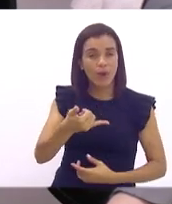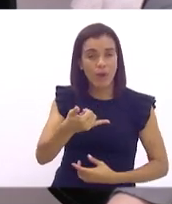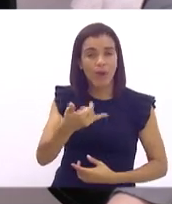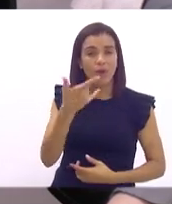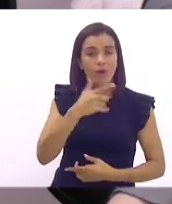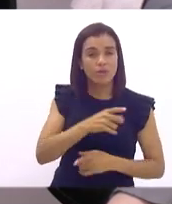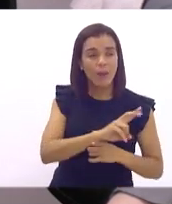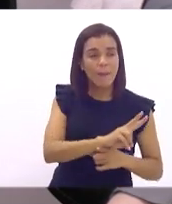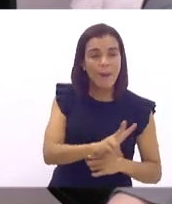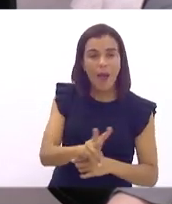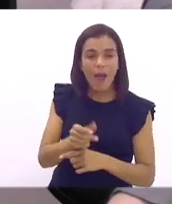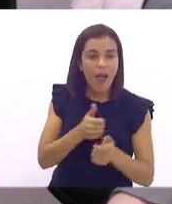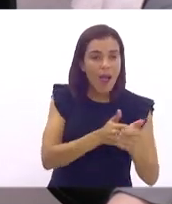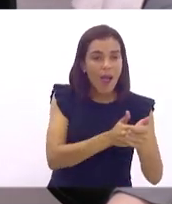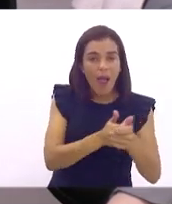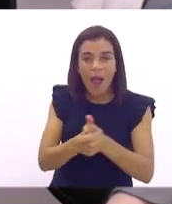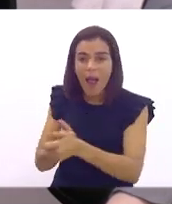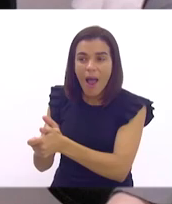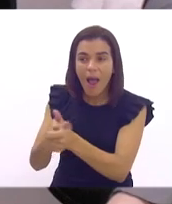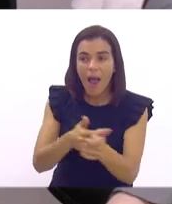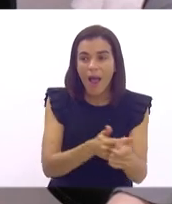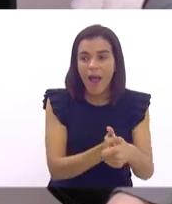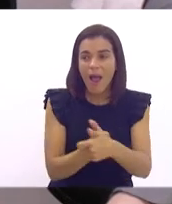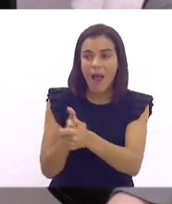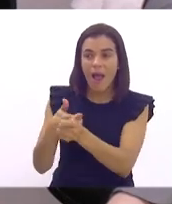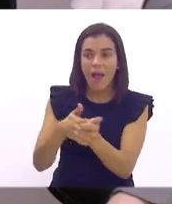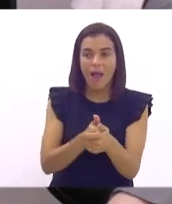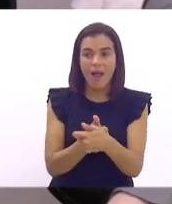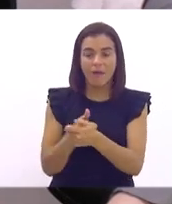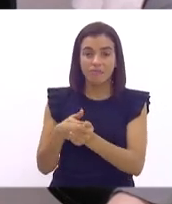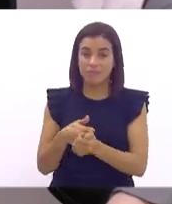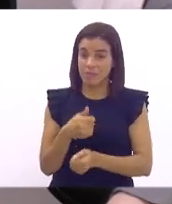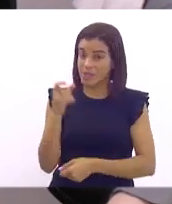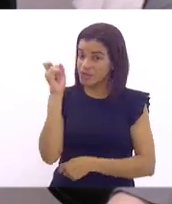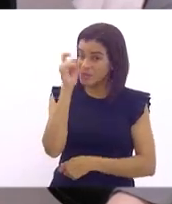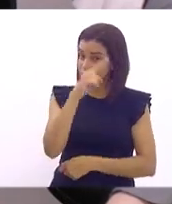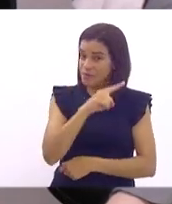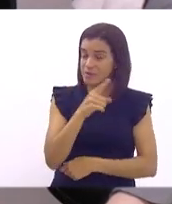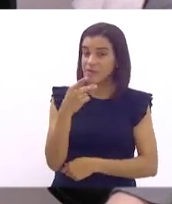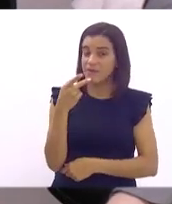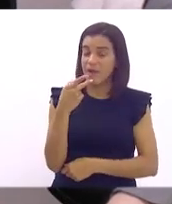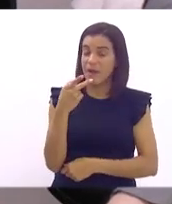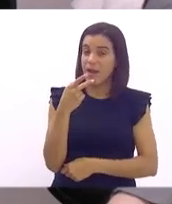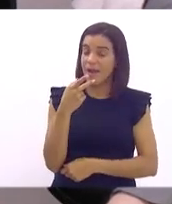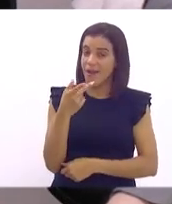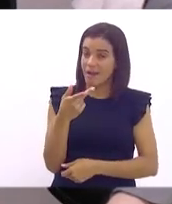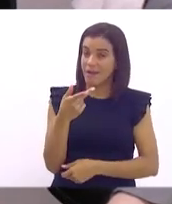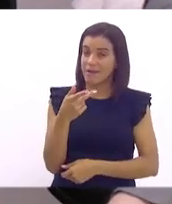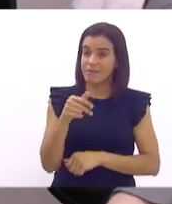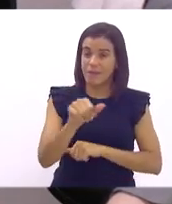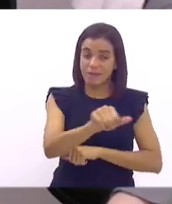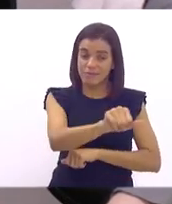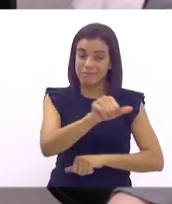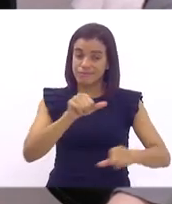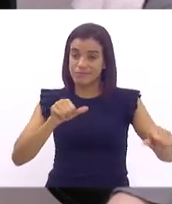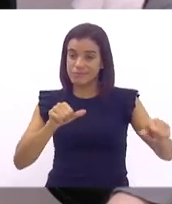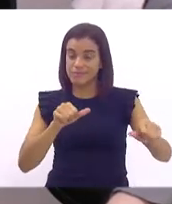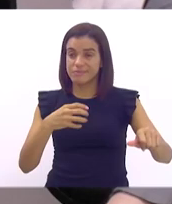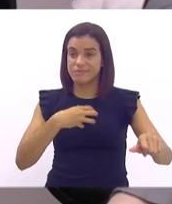E é difícil você convencer essa pessoa a não fazer o inverso para se sentir